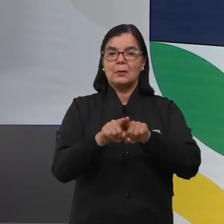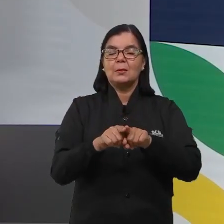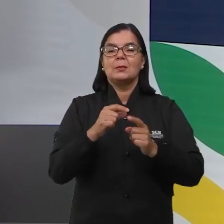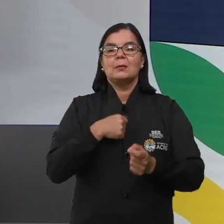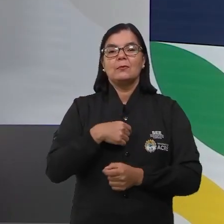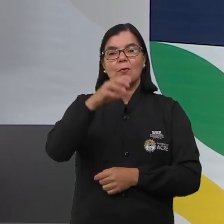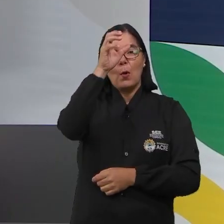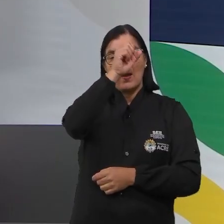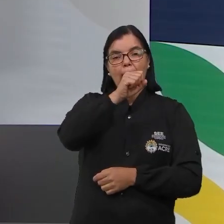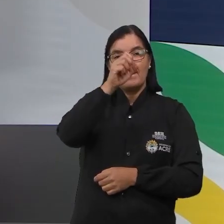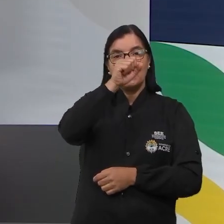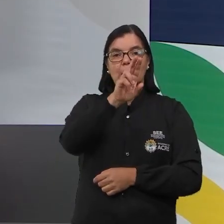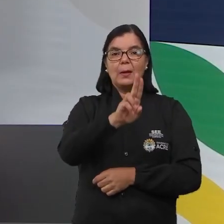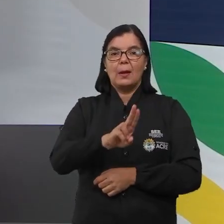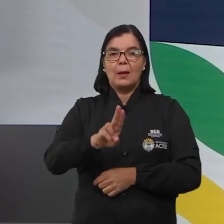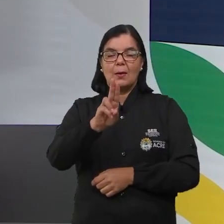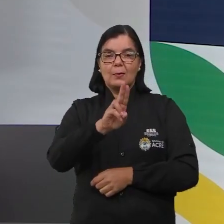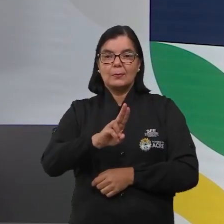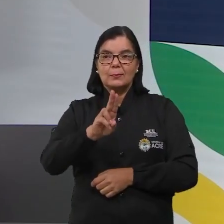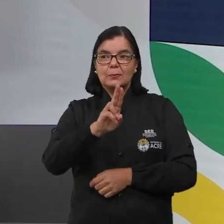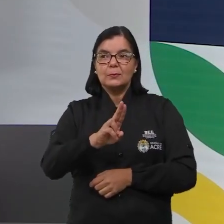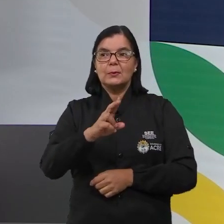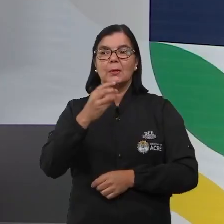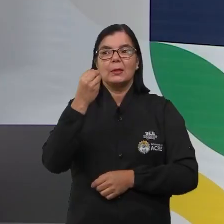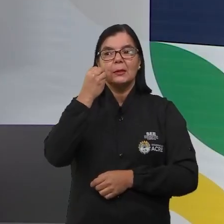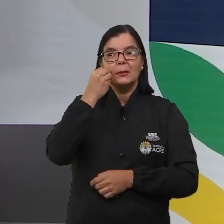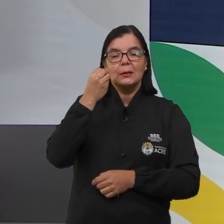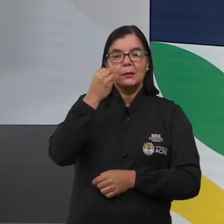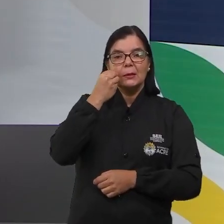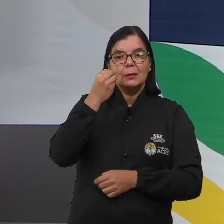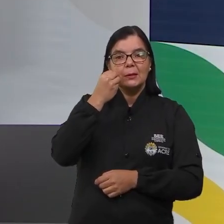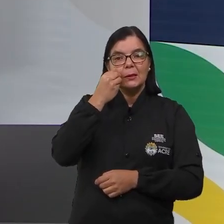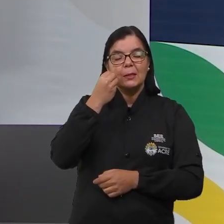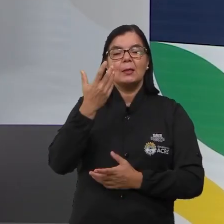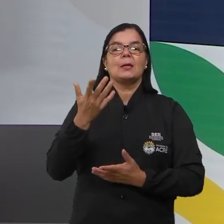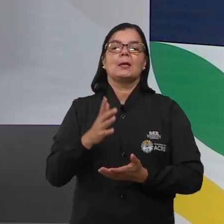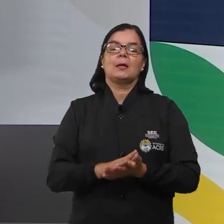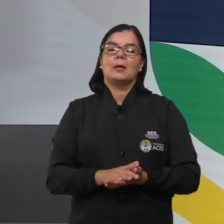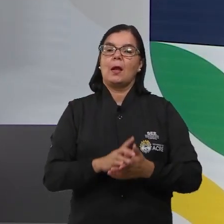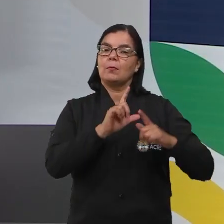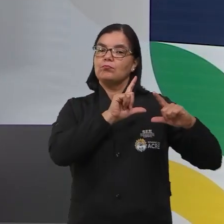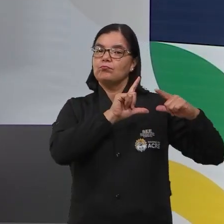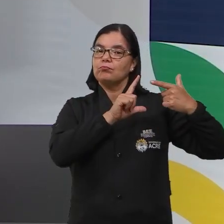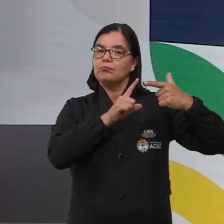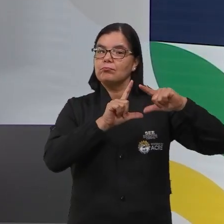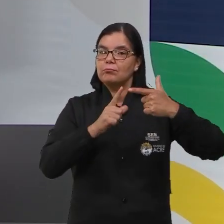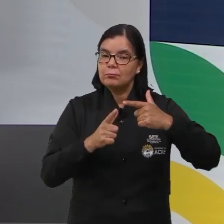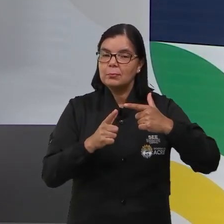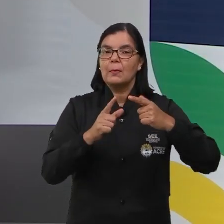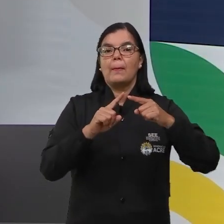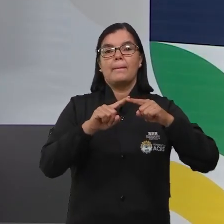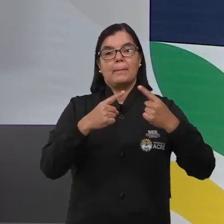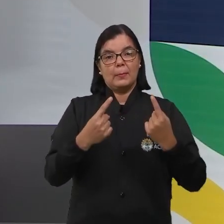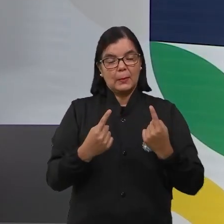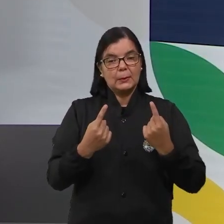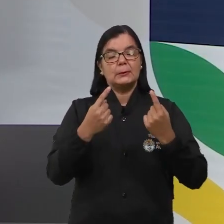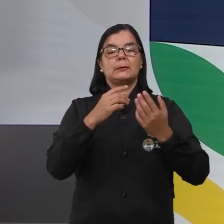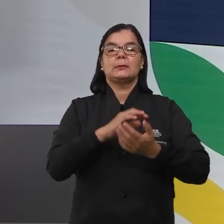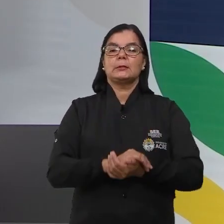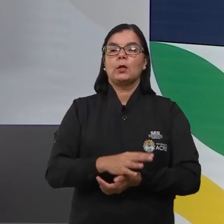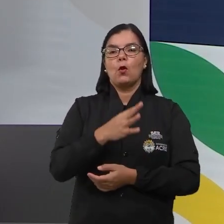vão aprendendo a usar e tentando também manter a sua tradição, mas ao mesmo